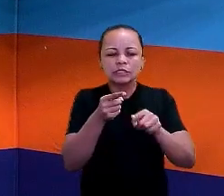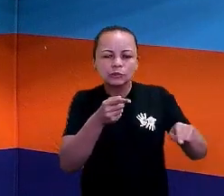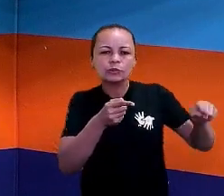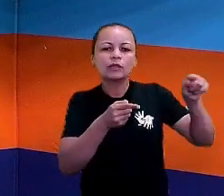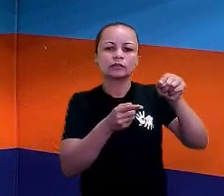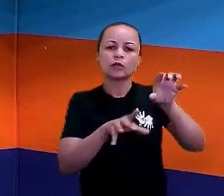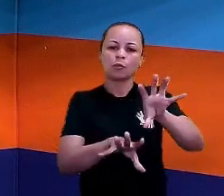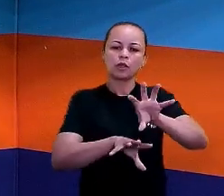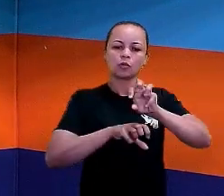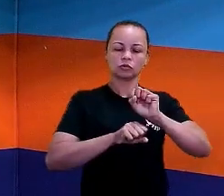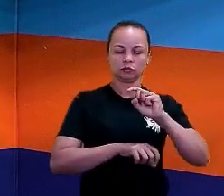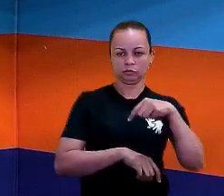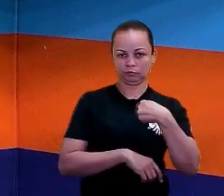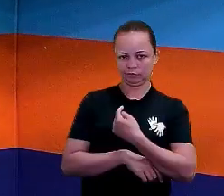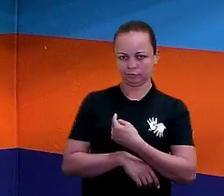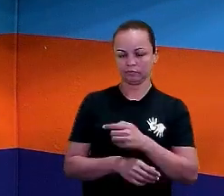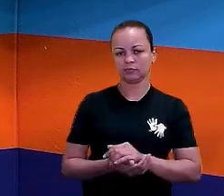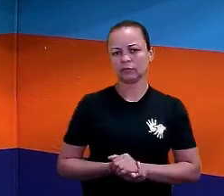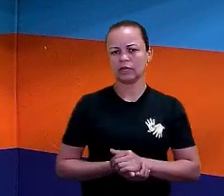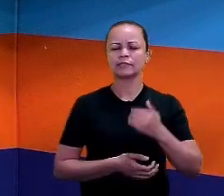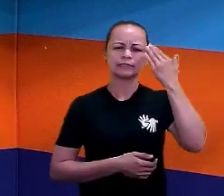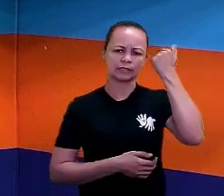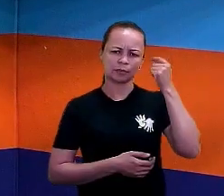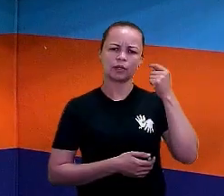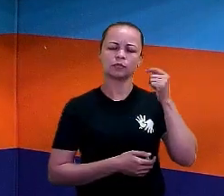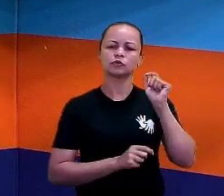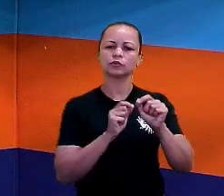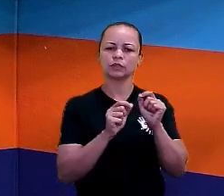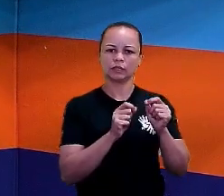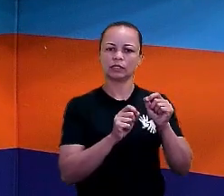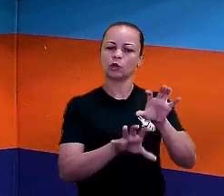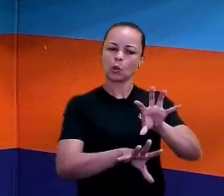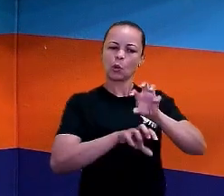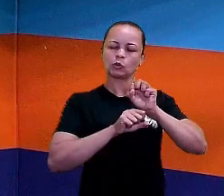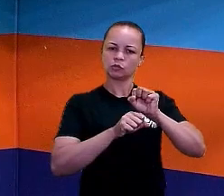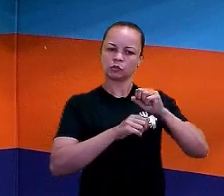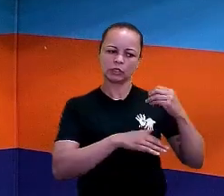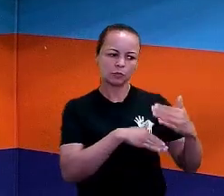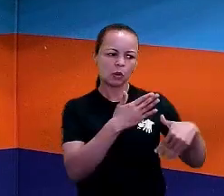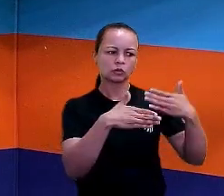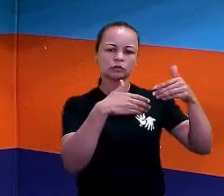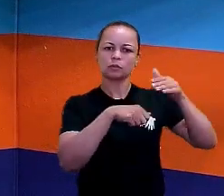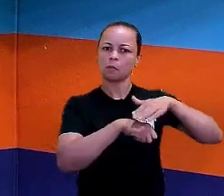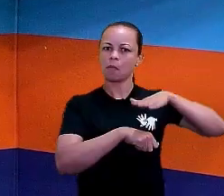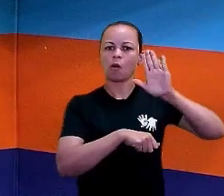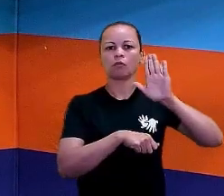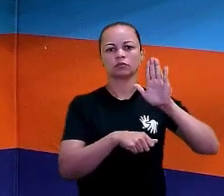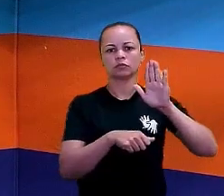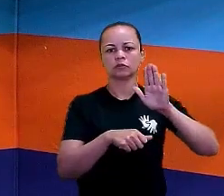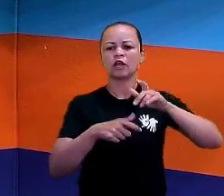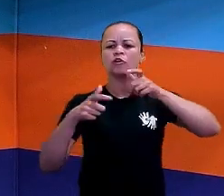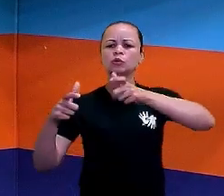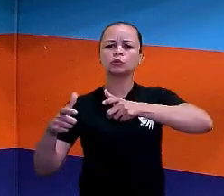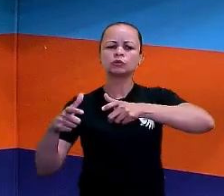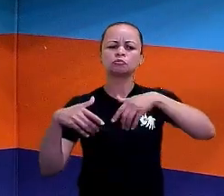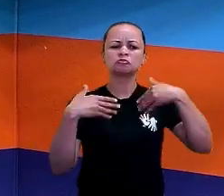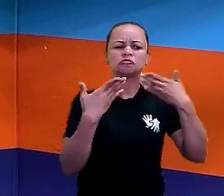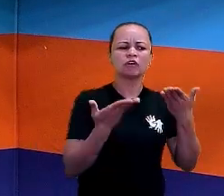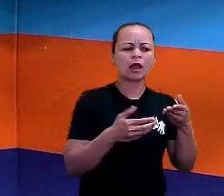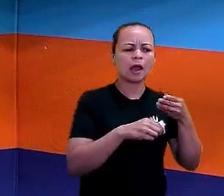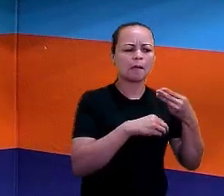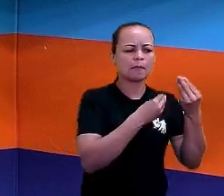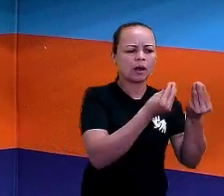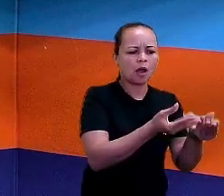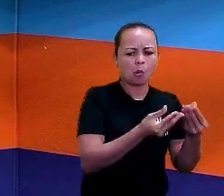não é? A gente sabe que a gente consome muito e que produz muito. E o que a gente produz? Vem de onde? Para onde? Como